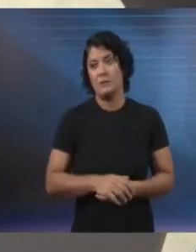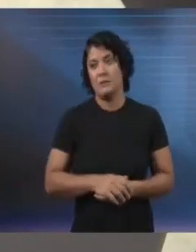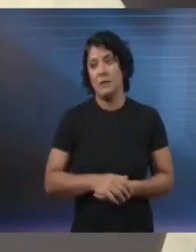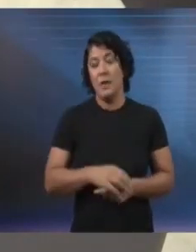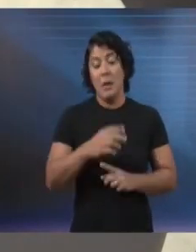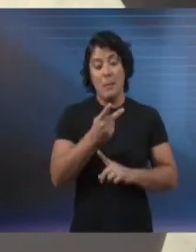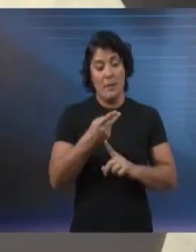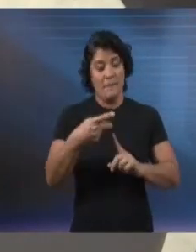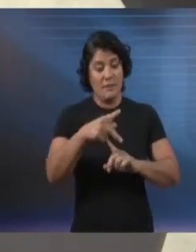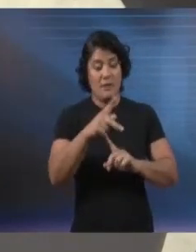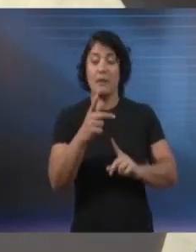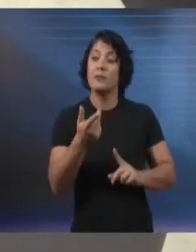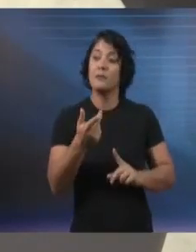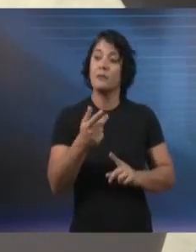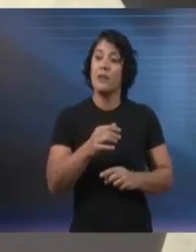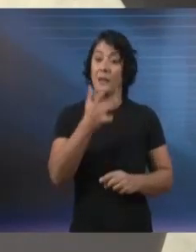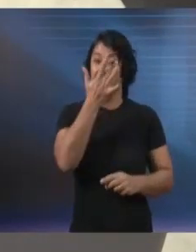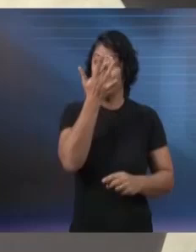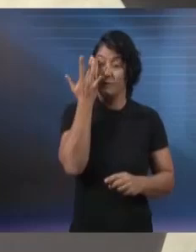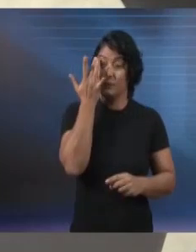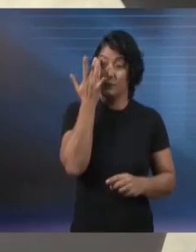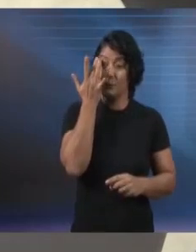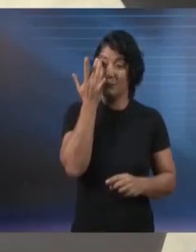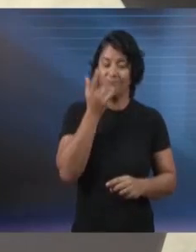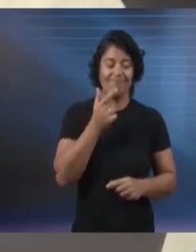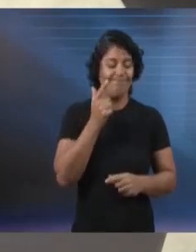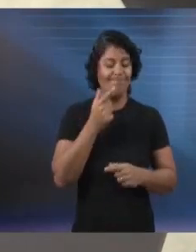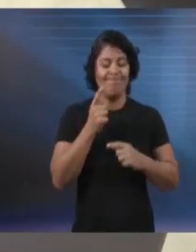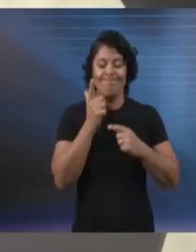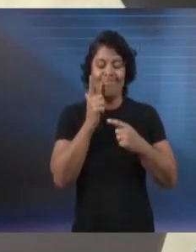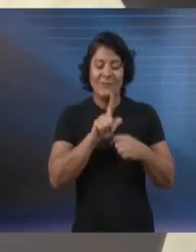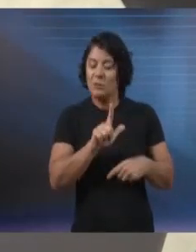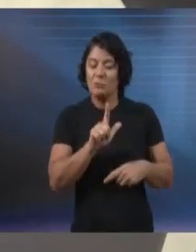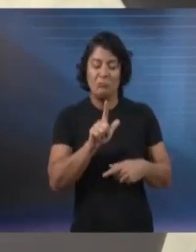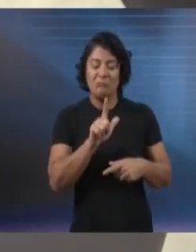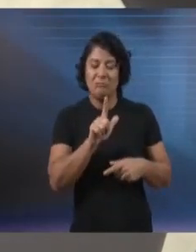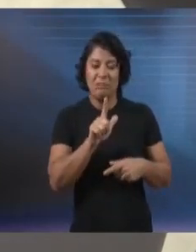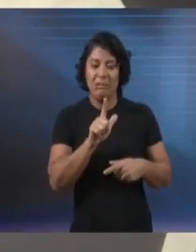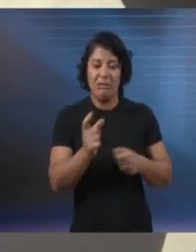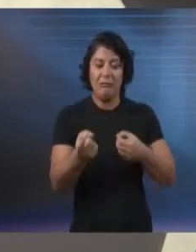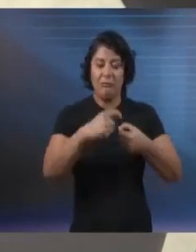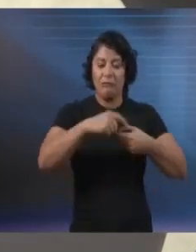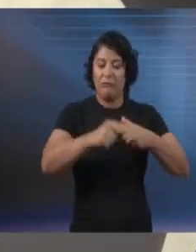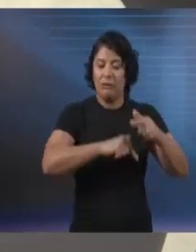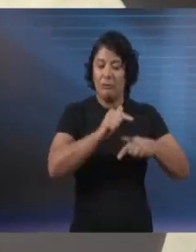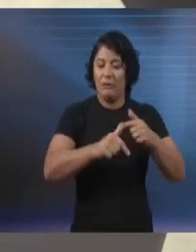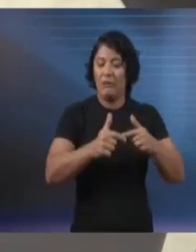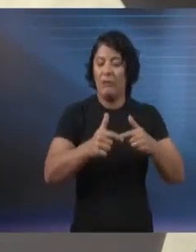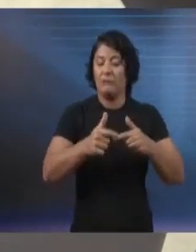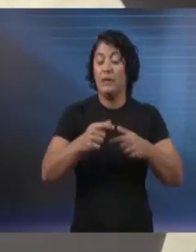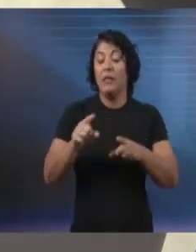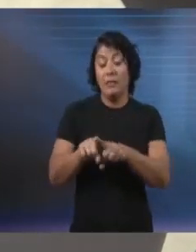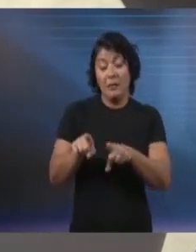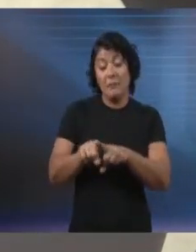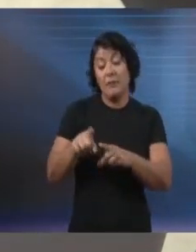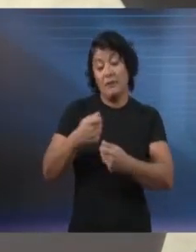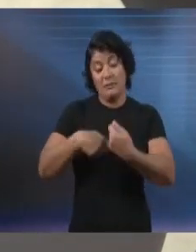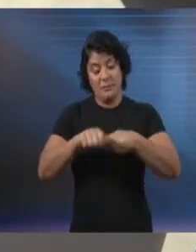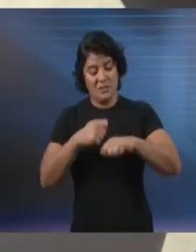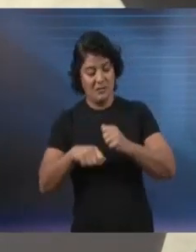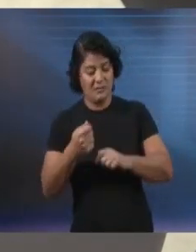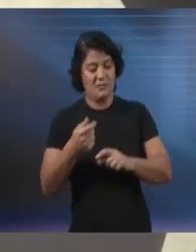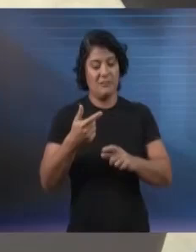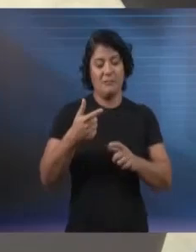previdência, quando a pessoa se torna inválido, também as despesas de administração com os órgãos de trânsito,